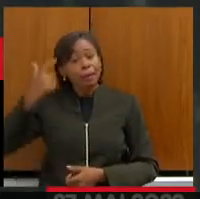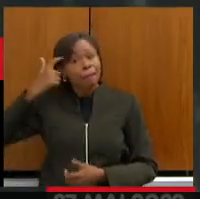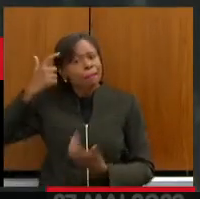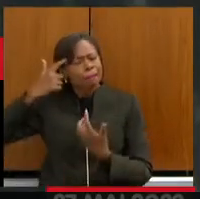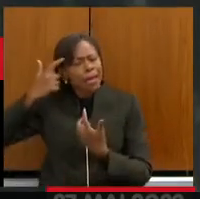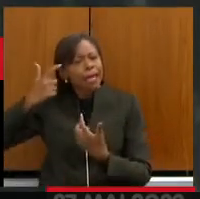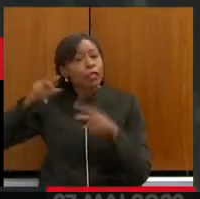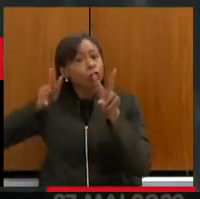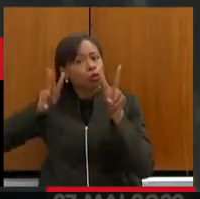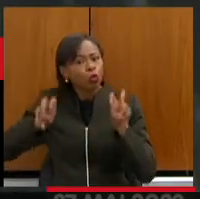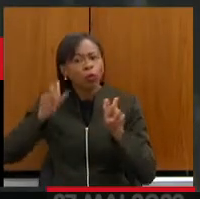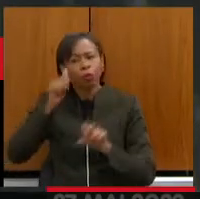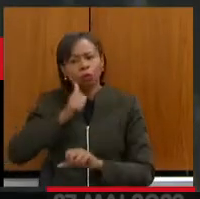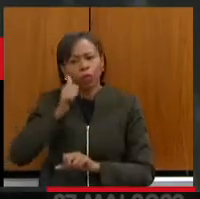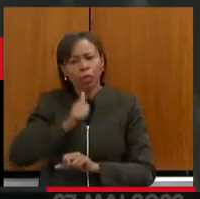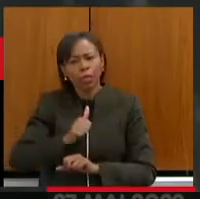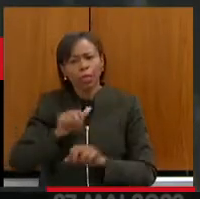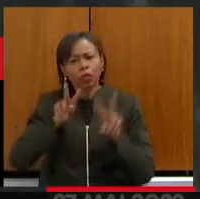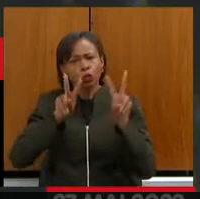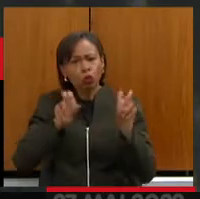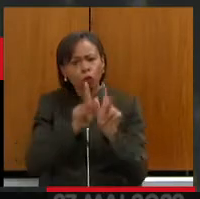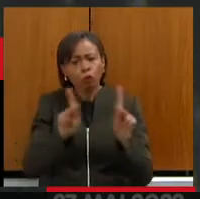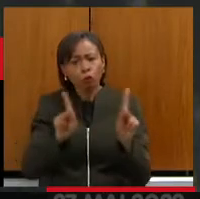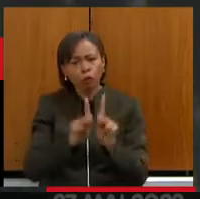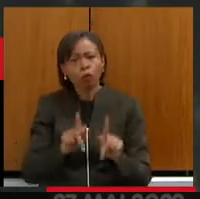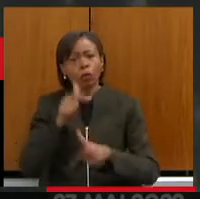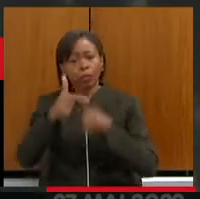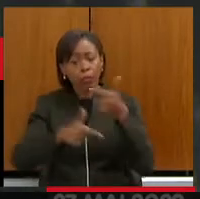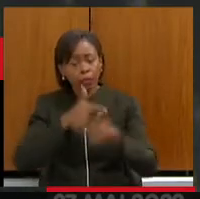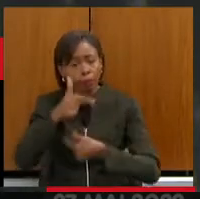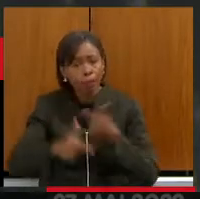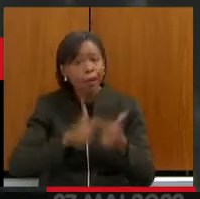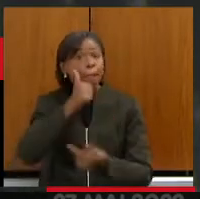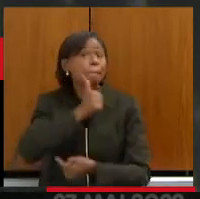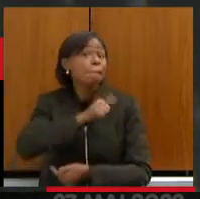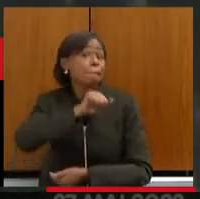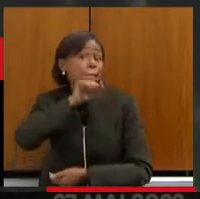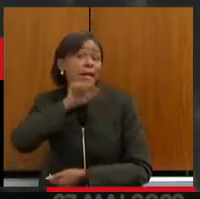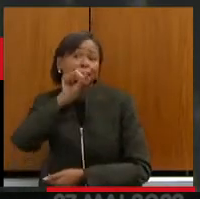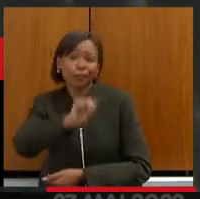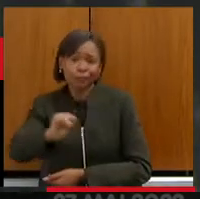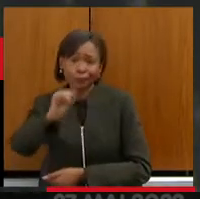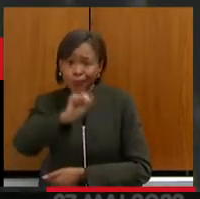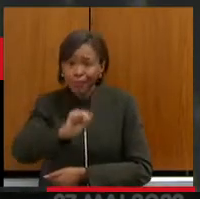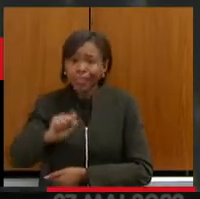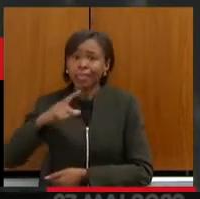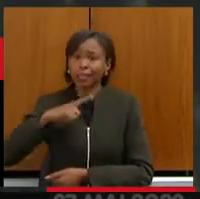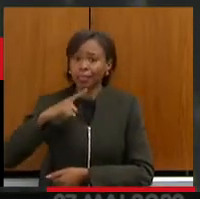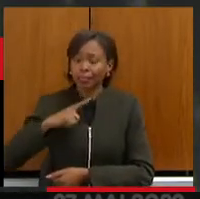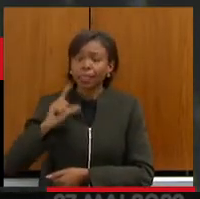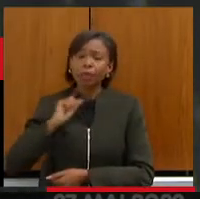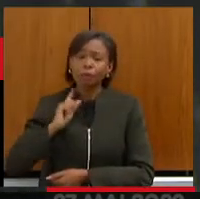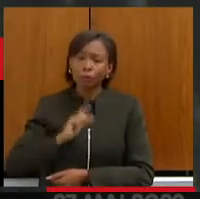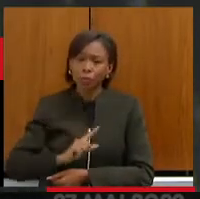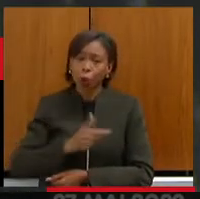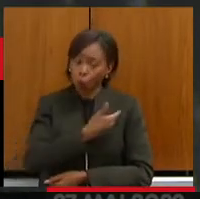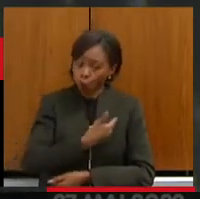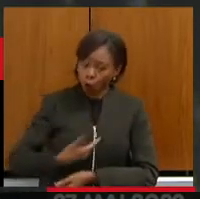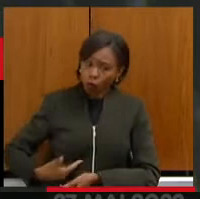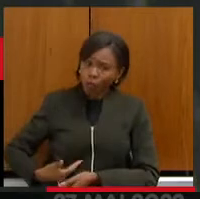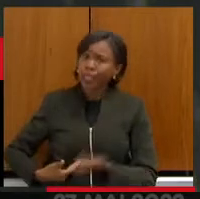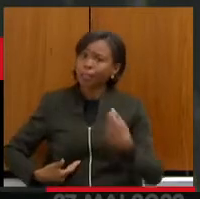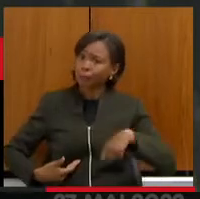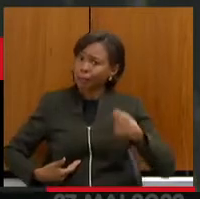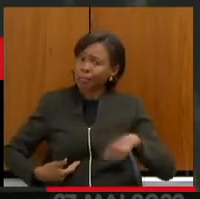que pensem nas professoras que pensem nas trabalhadoras nas mães solo que tem nesse estado no governo que possa